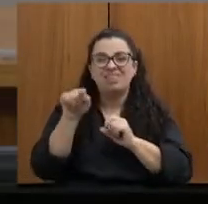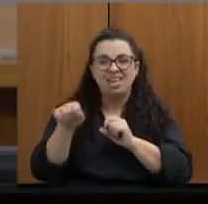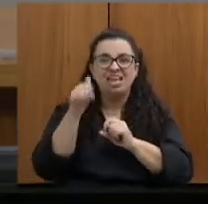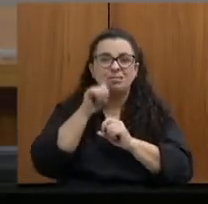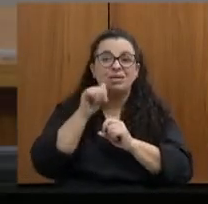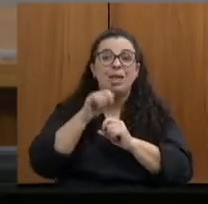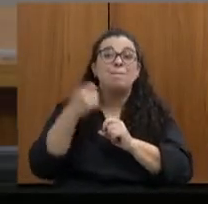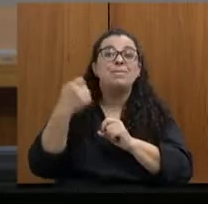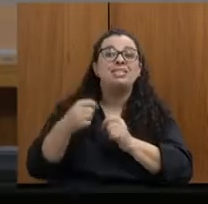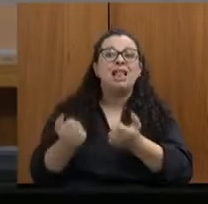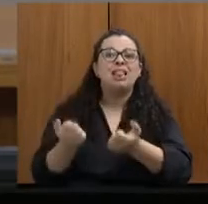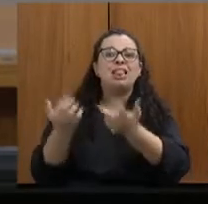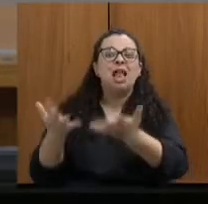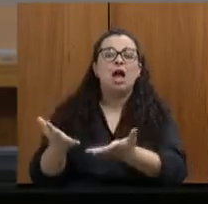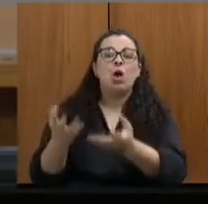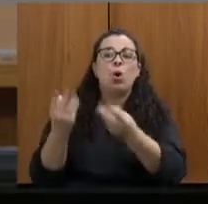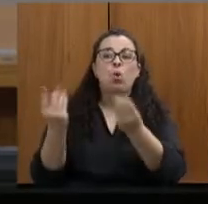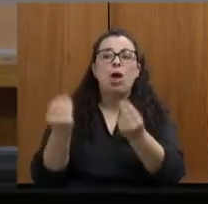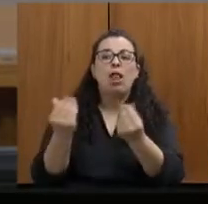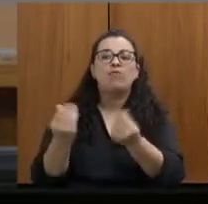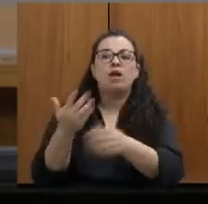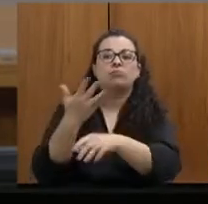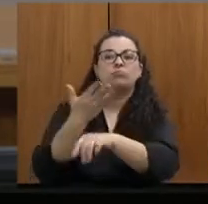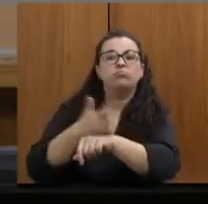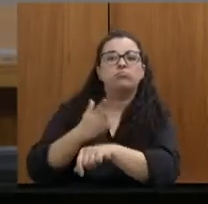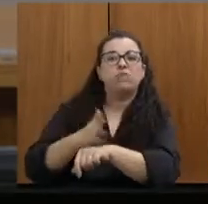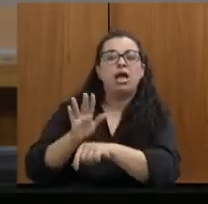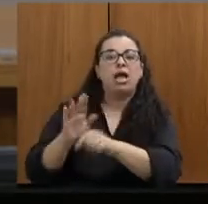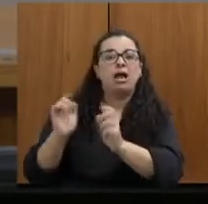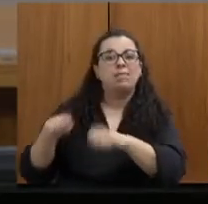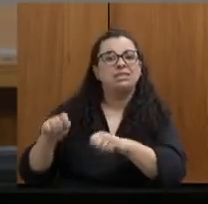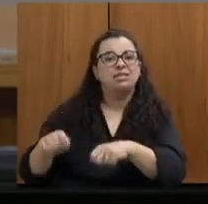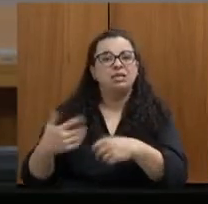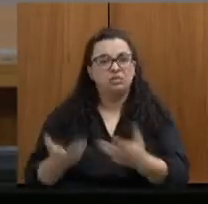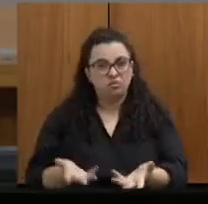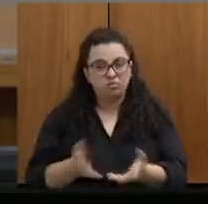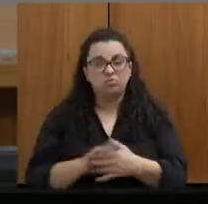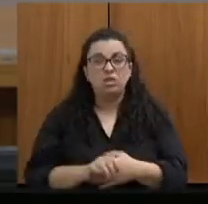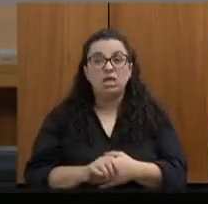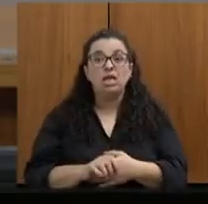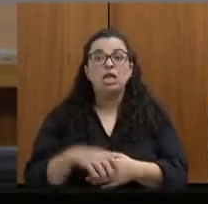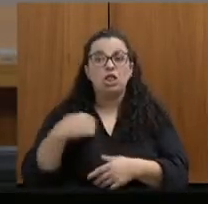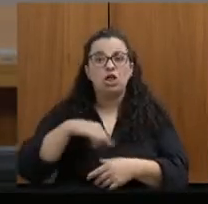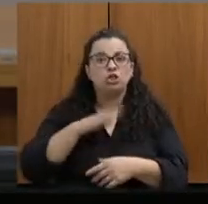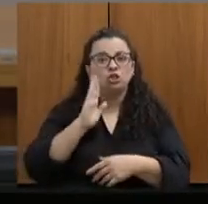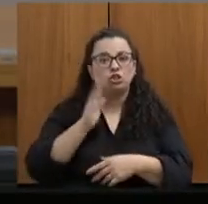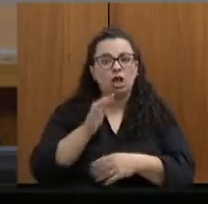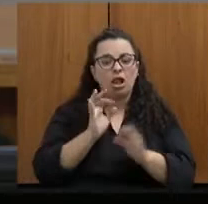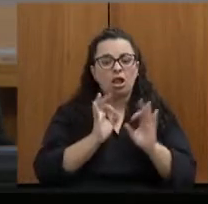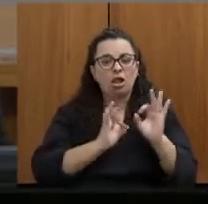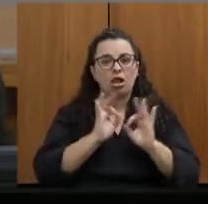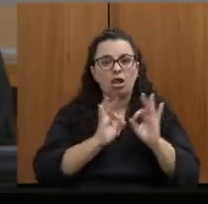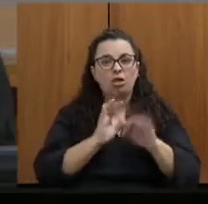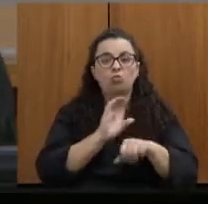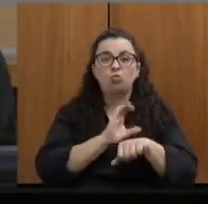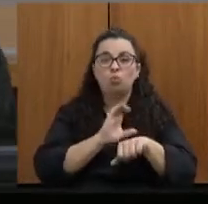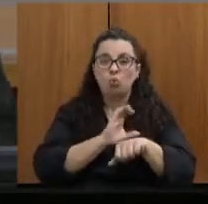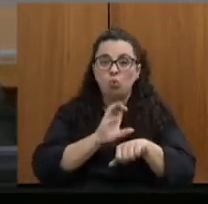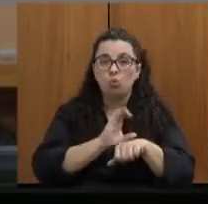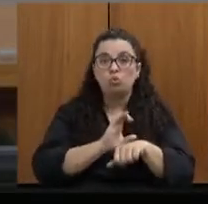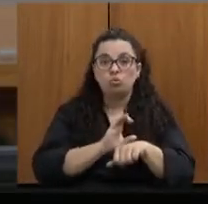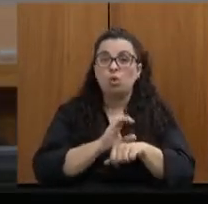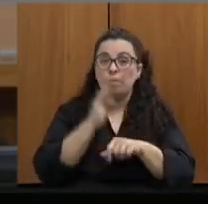mulheres. E, a partir daí, nós já estamos construindo cursos, inclusive com a Federação FECDL,